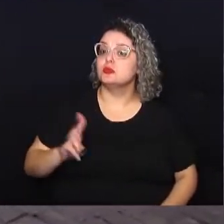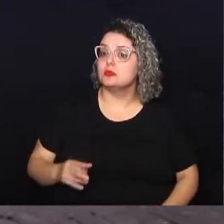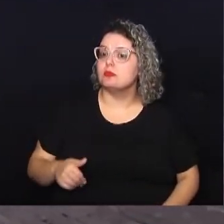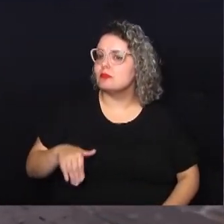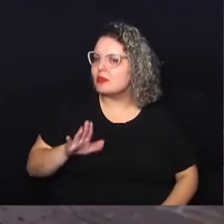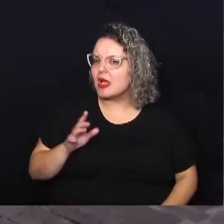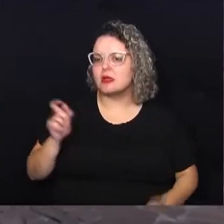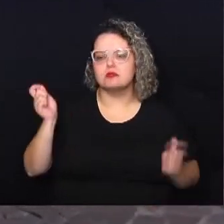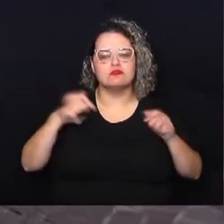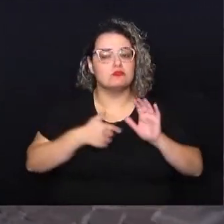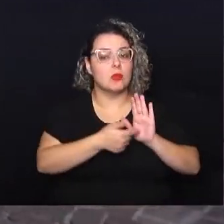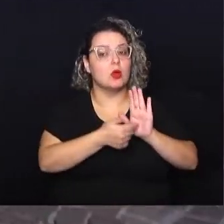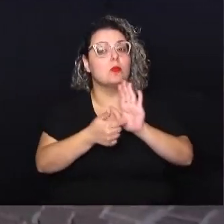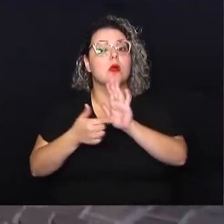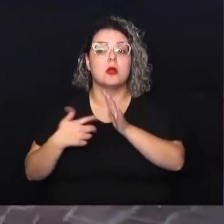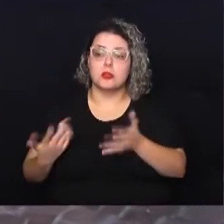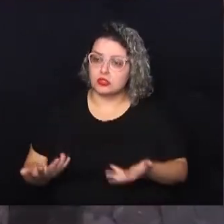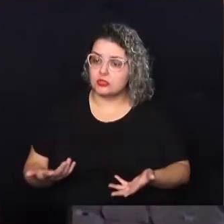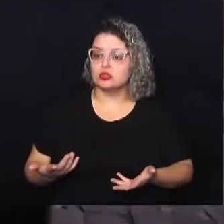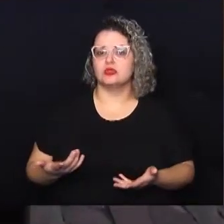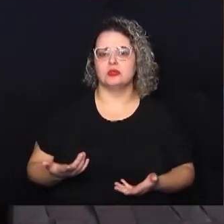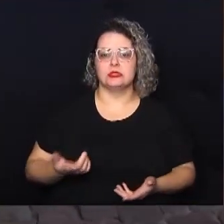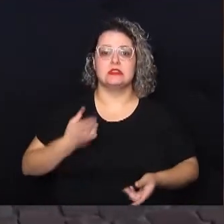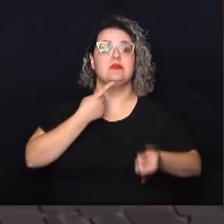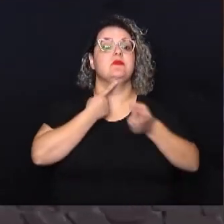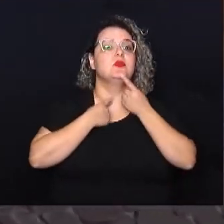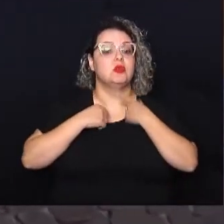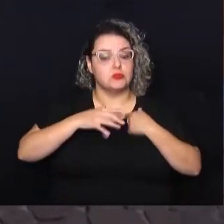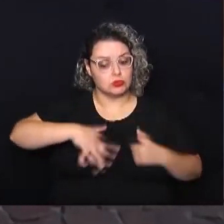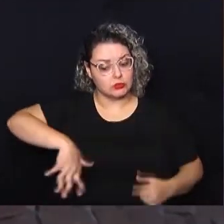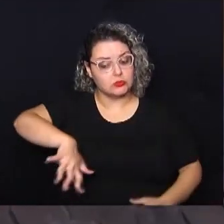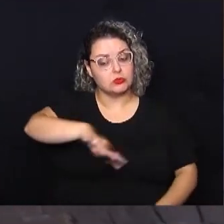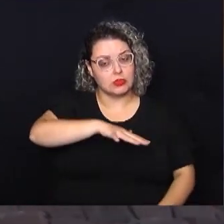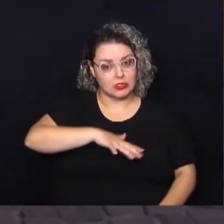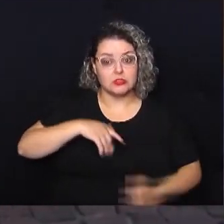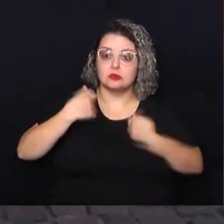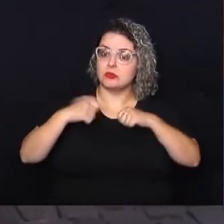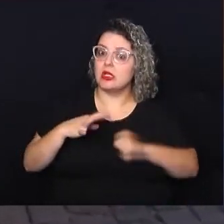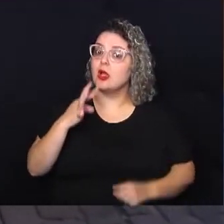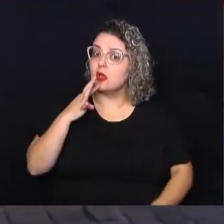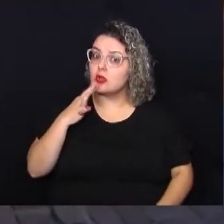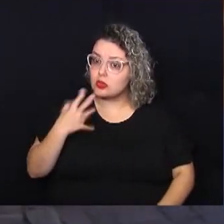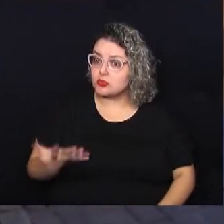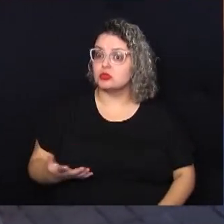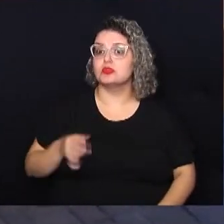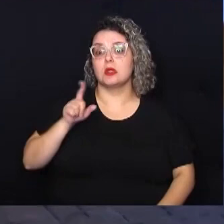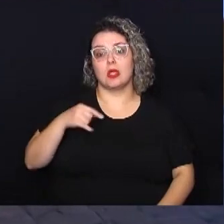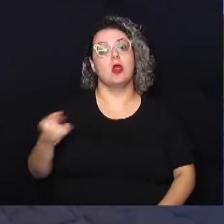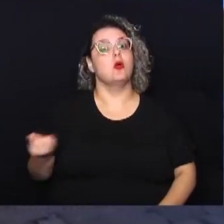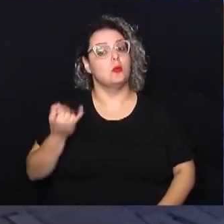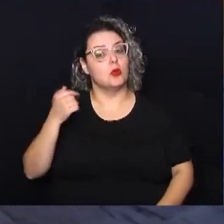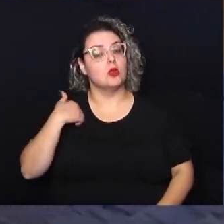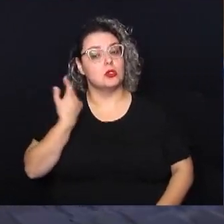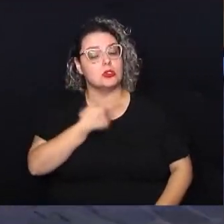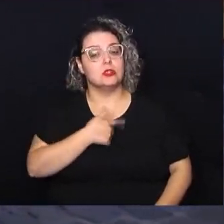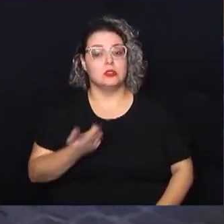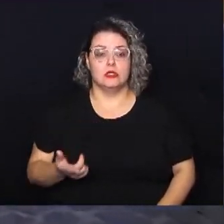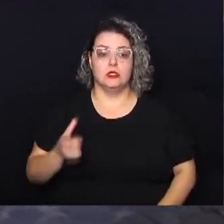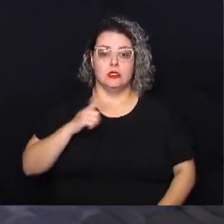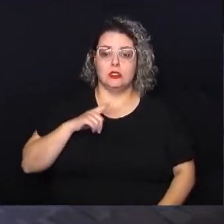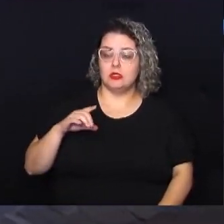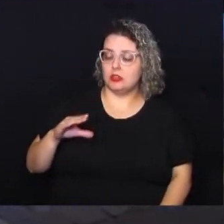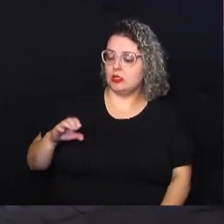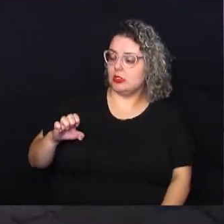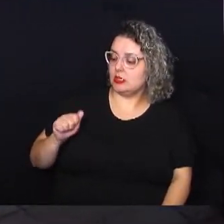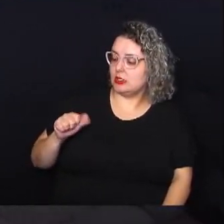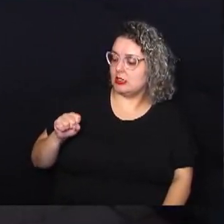expressar essa necessidade da região conhecer também, né, esse fator que é importante para nós. Nós temos o Ceasa aqui, um grande